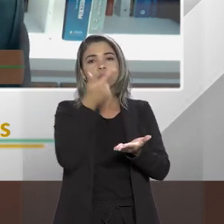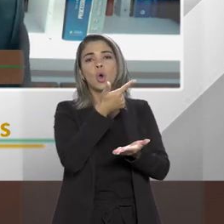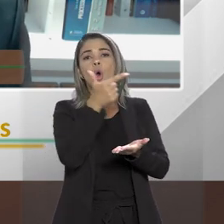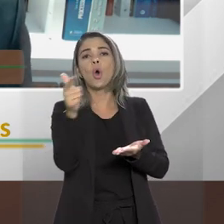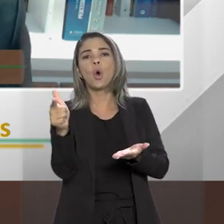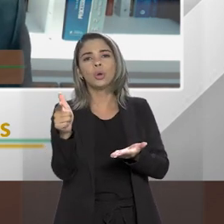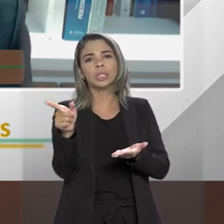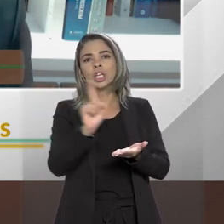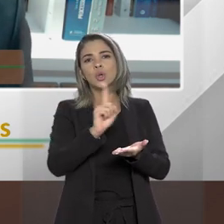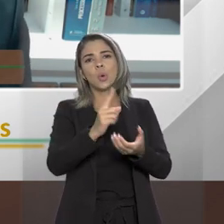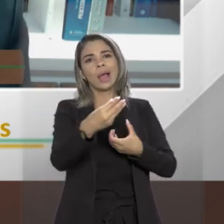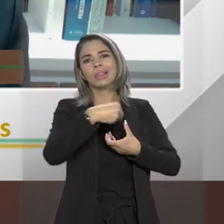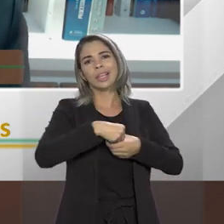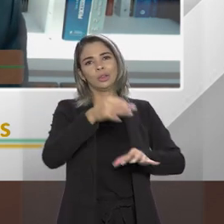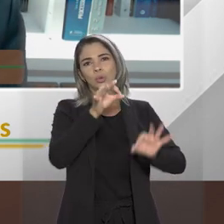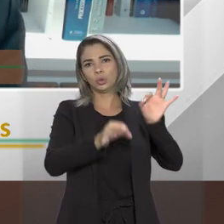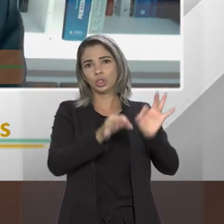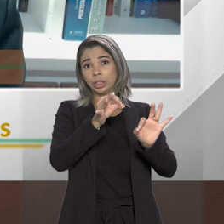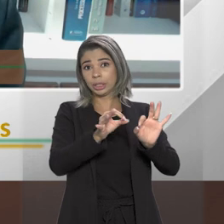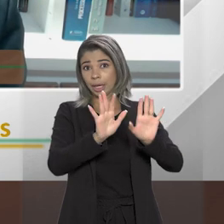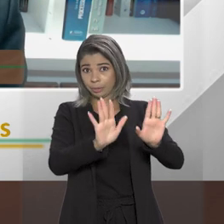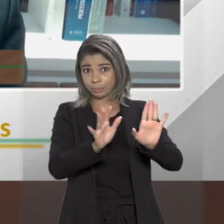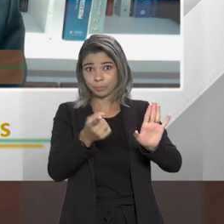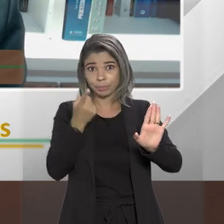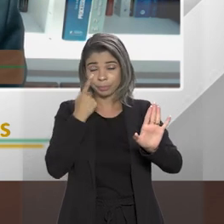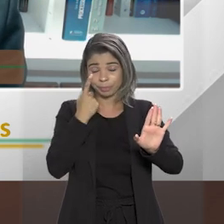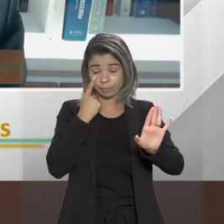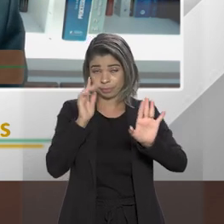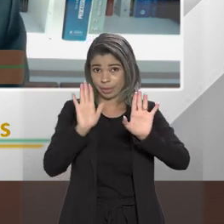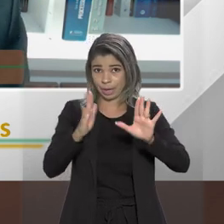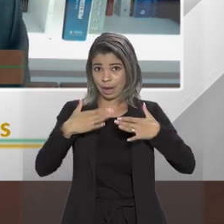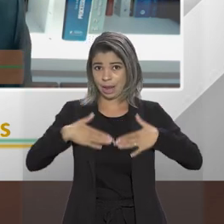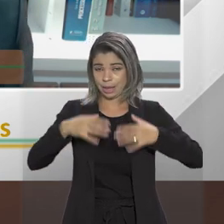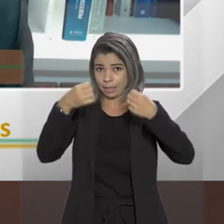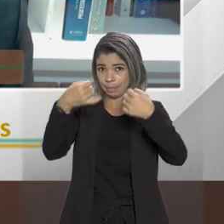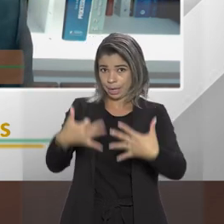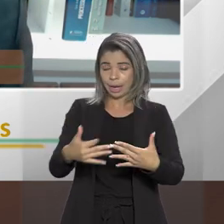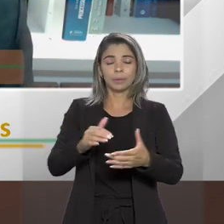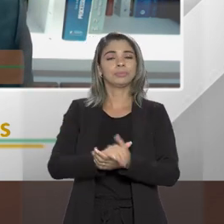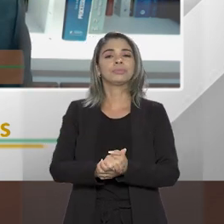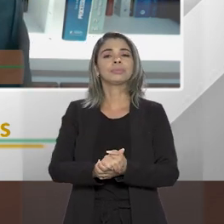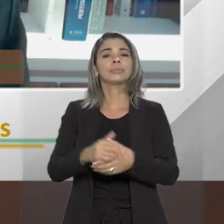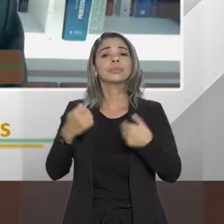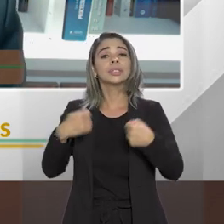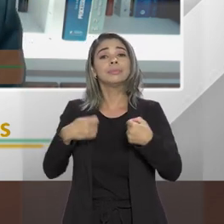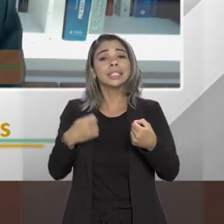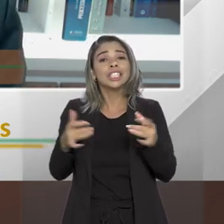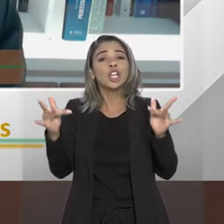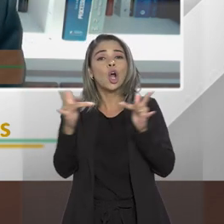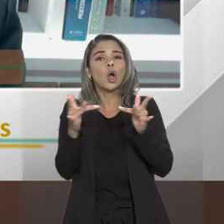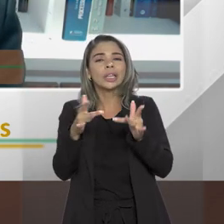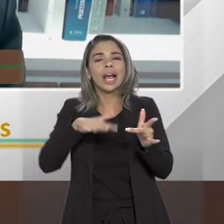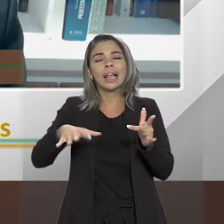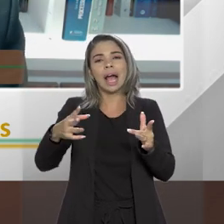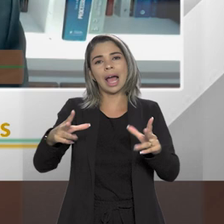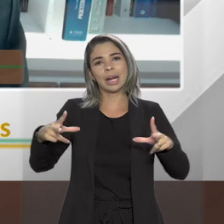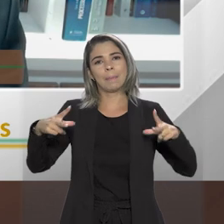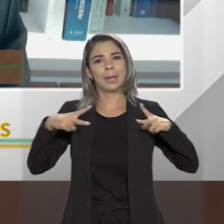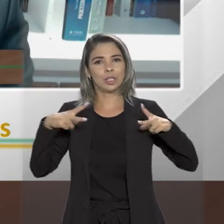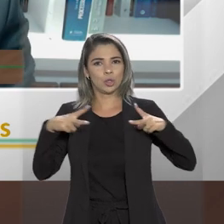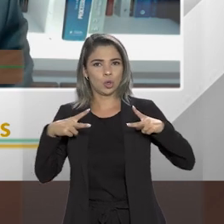estrutura do poder judiciário. E aí vejam que, então, eu preciso trabalhar com a iniciativa privada. Eu preciso trabalhar